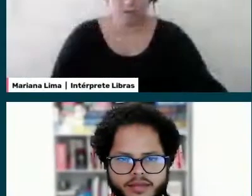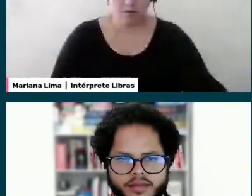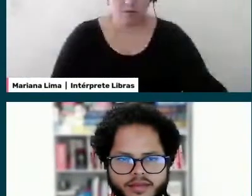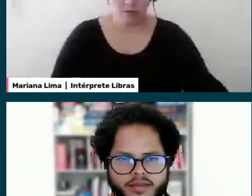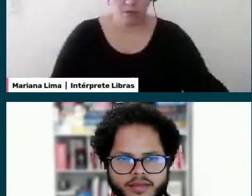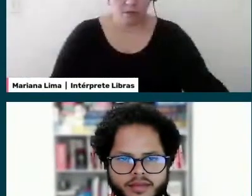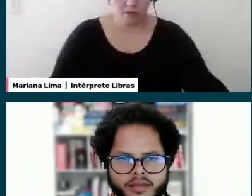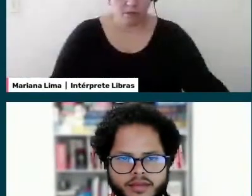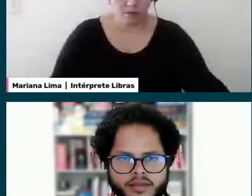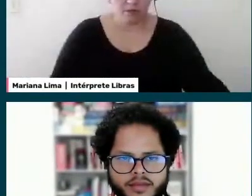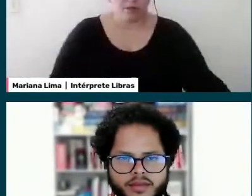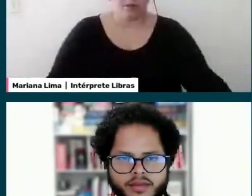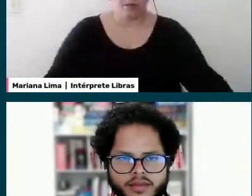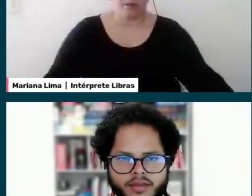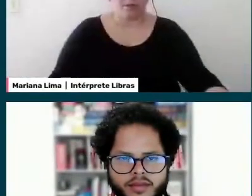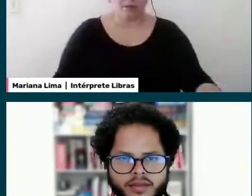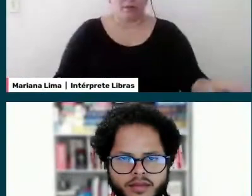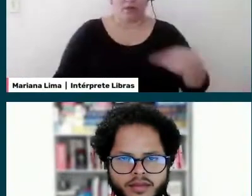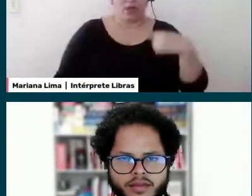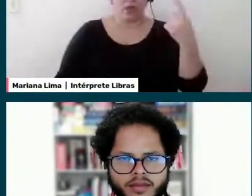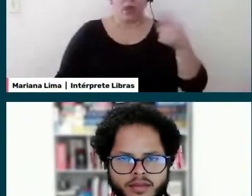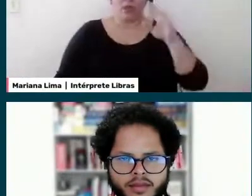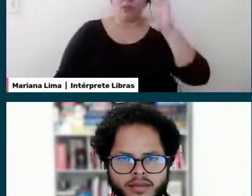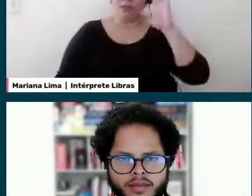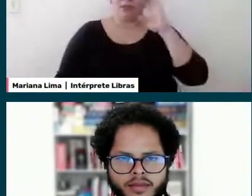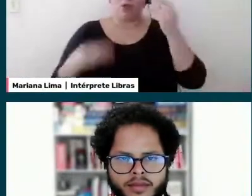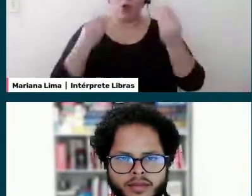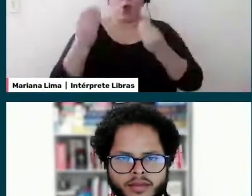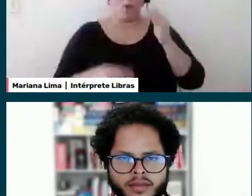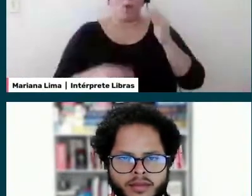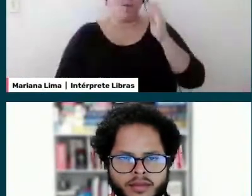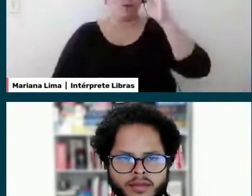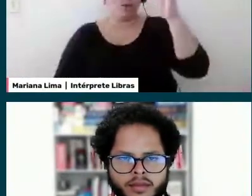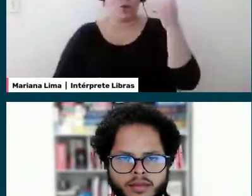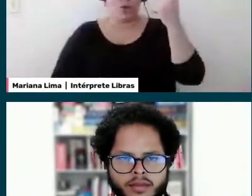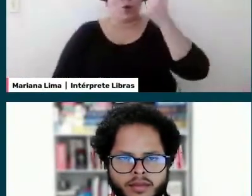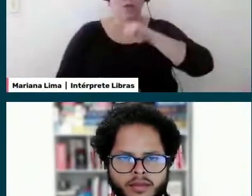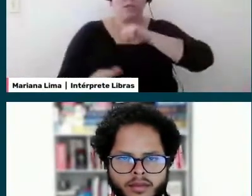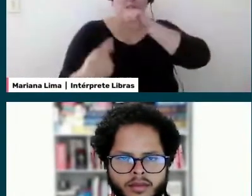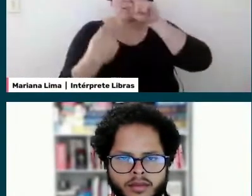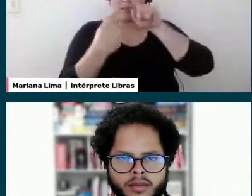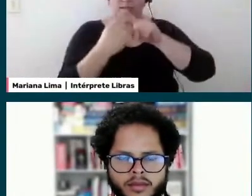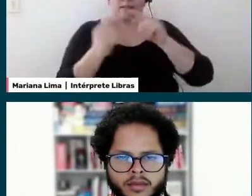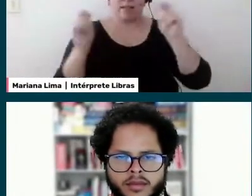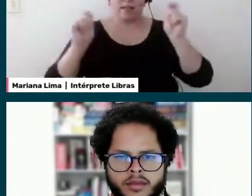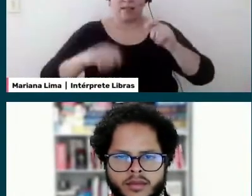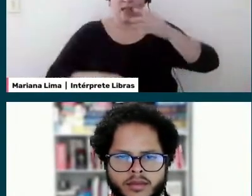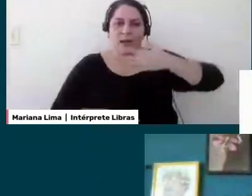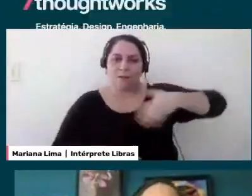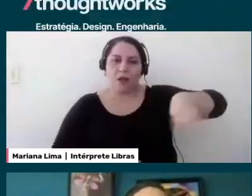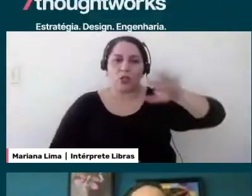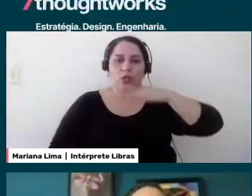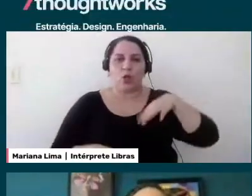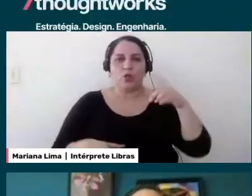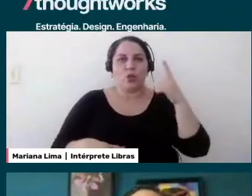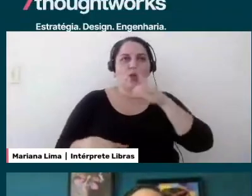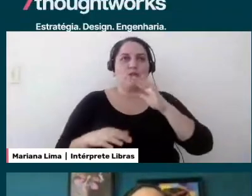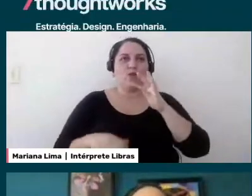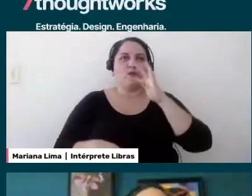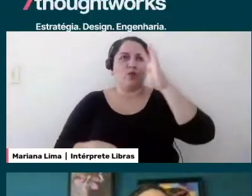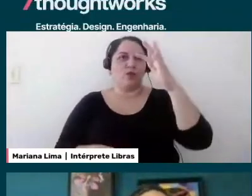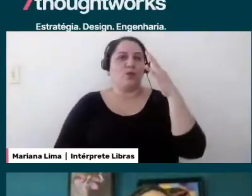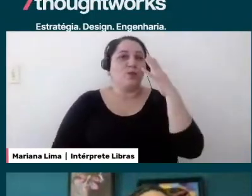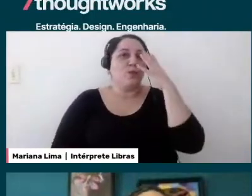também sobre futuros, para que a gente possa pensar na construção desse amanhã que cabe todo mundo, e que, portanto, vai ser mais